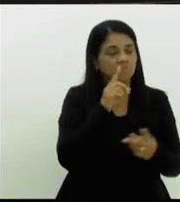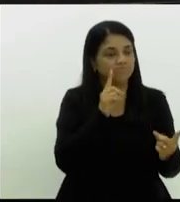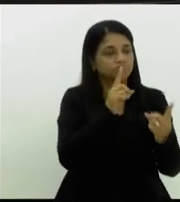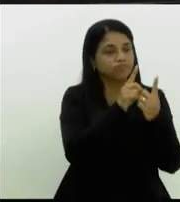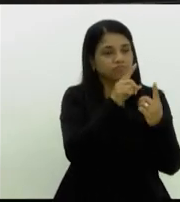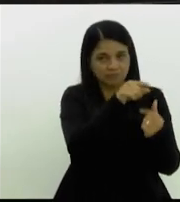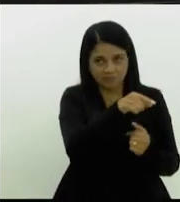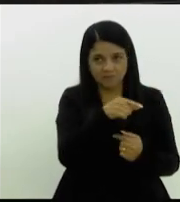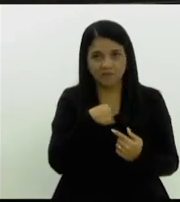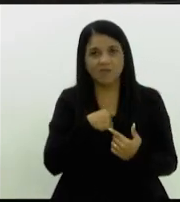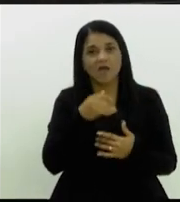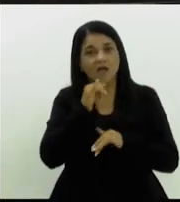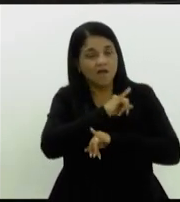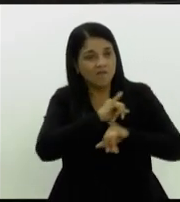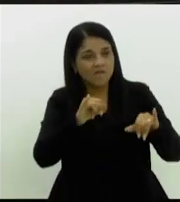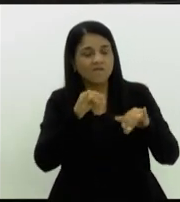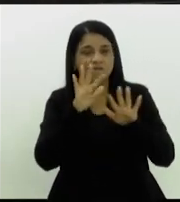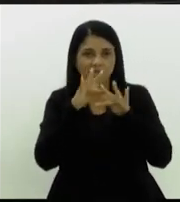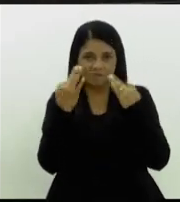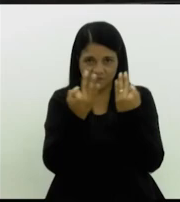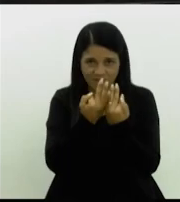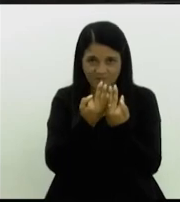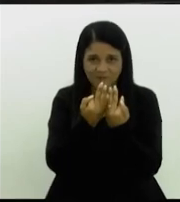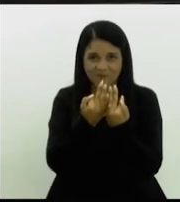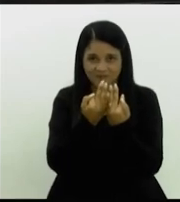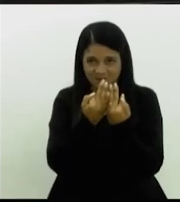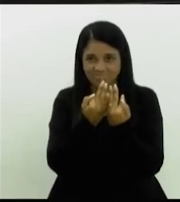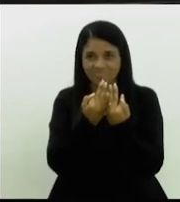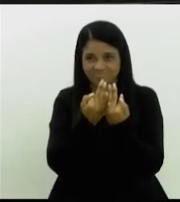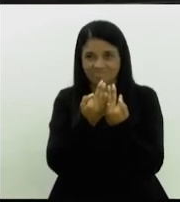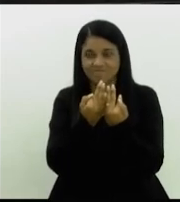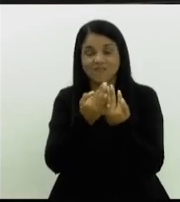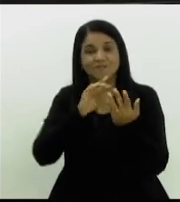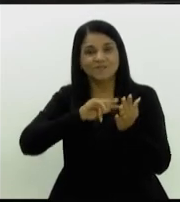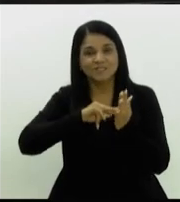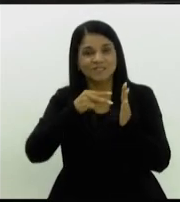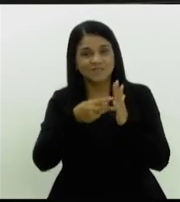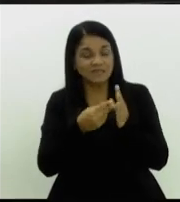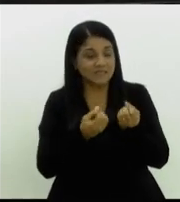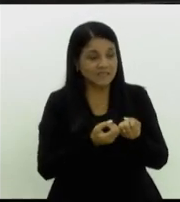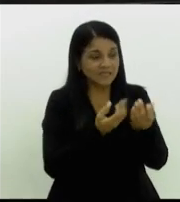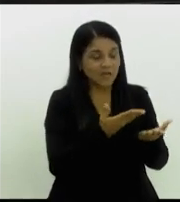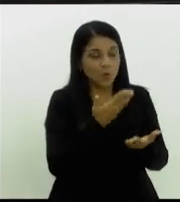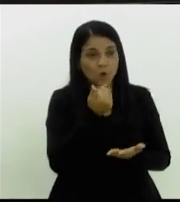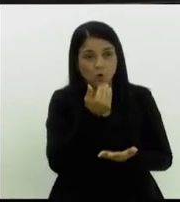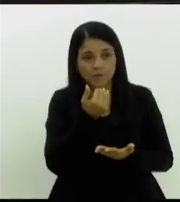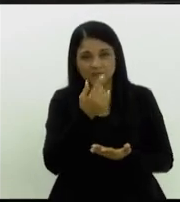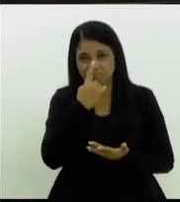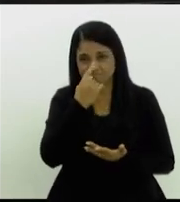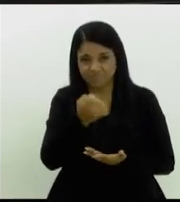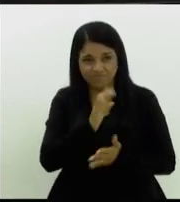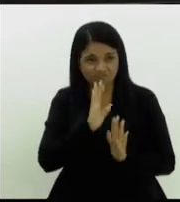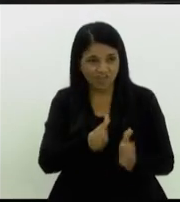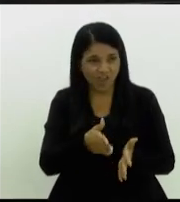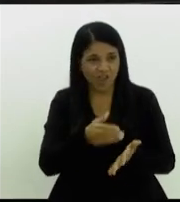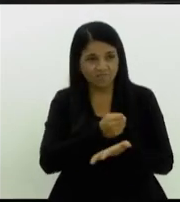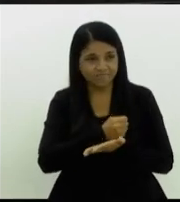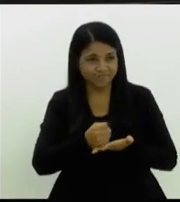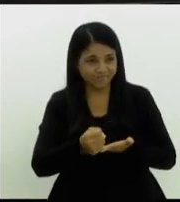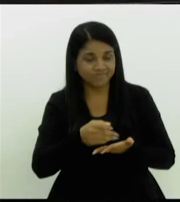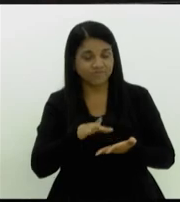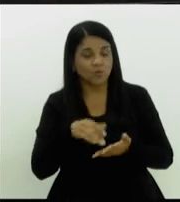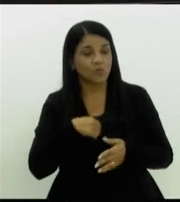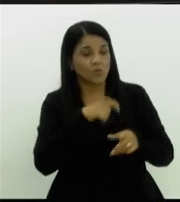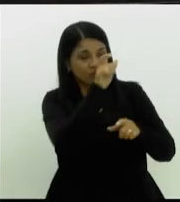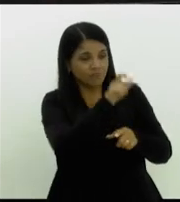que os familiares deixavam para os apenados. Era isso que significava entregar uma comida estragada, da qual o apenado não poderia